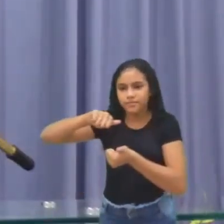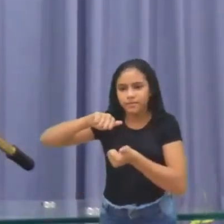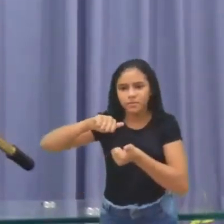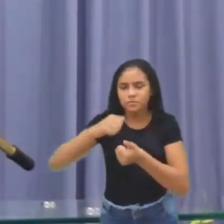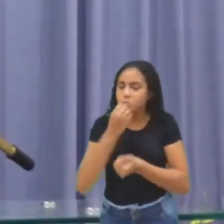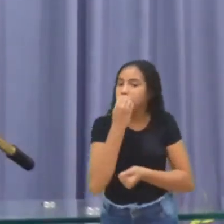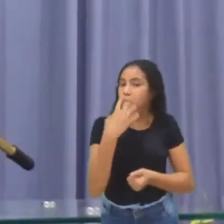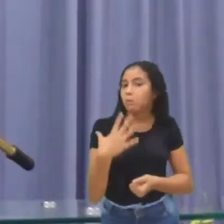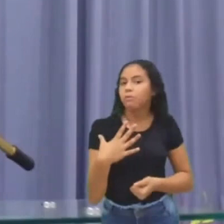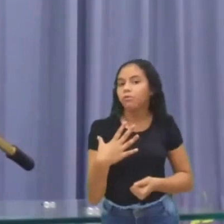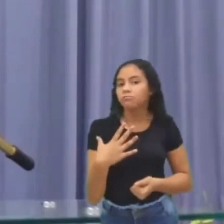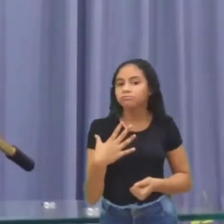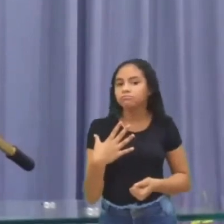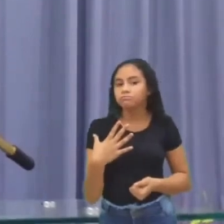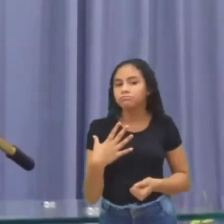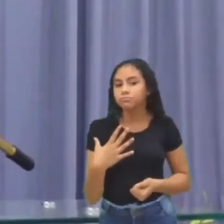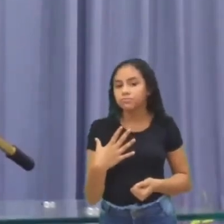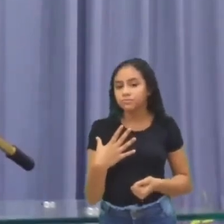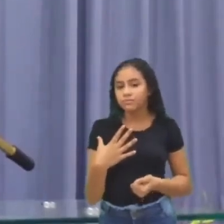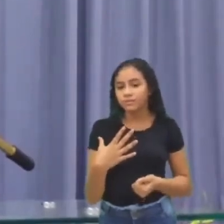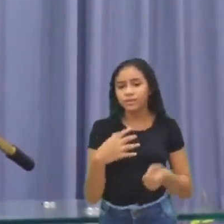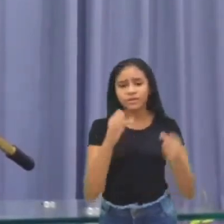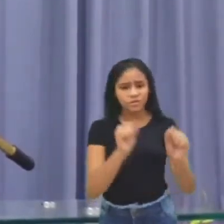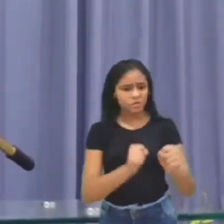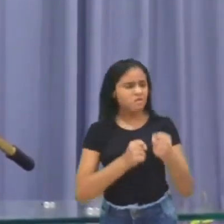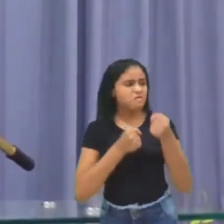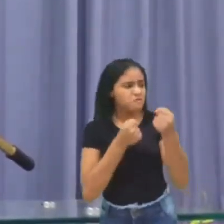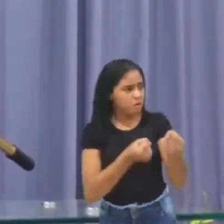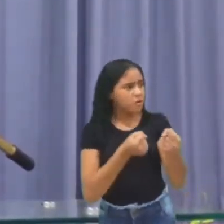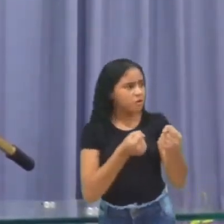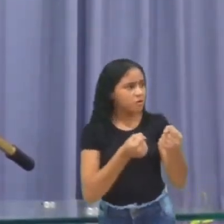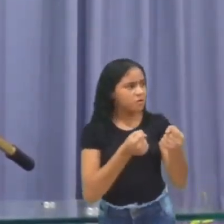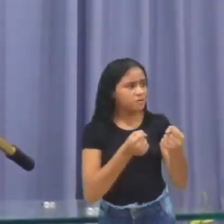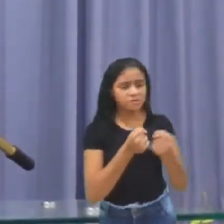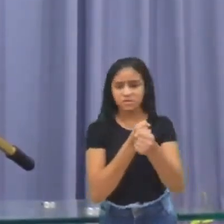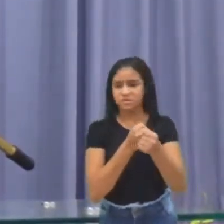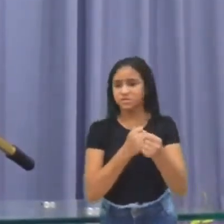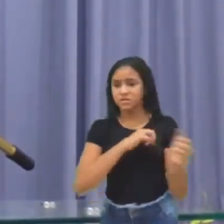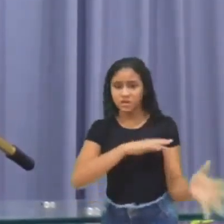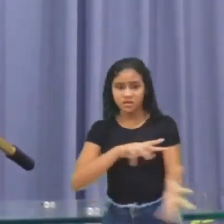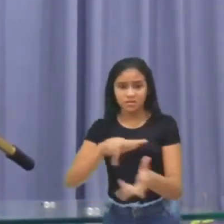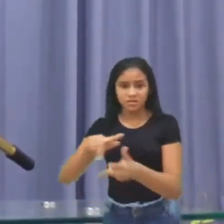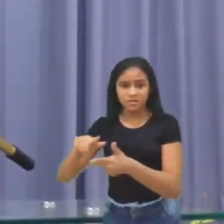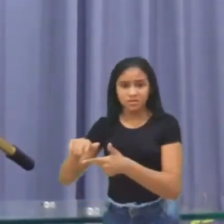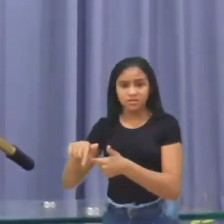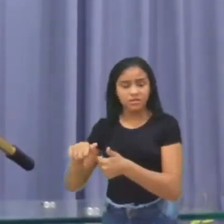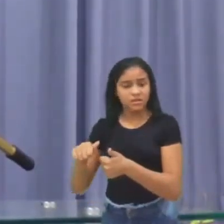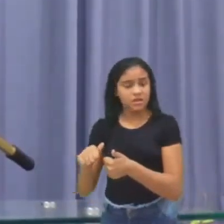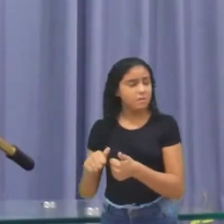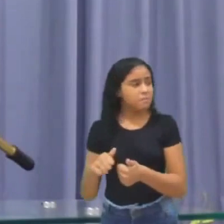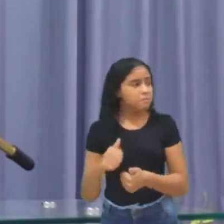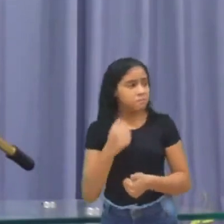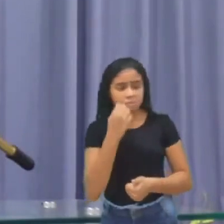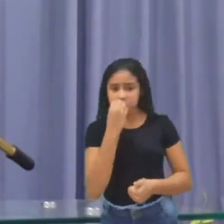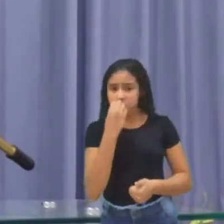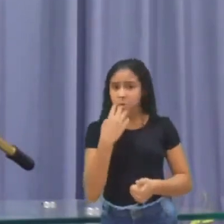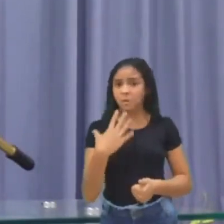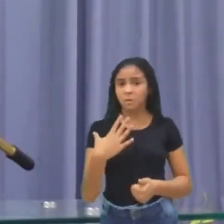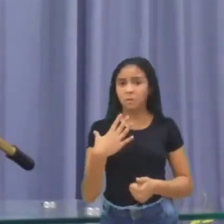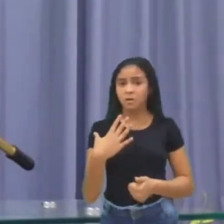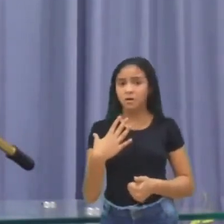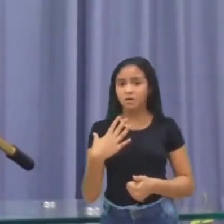boa, eles são fortes, a terra é gorda, olha a expressão, a terra é gorda, isto é, a terra é